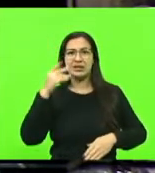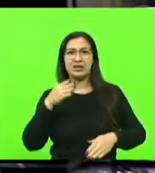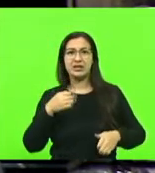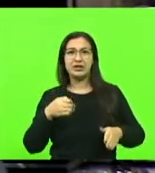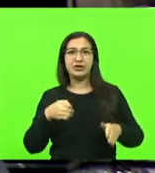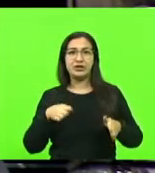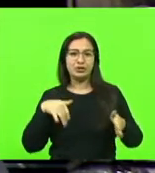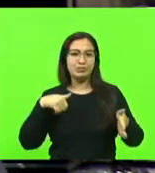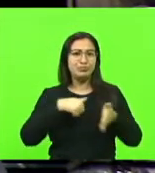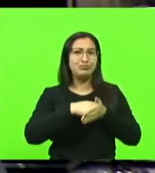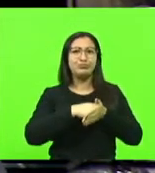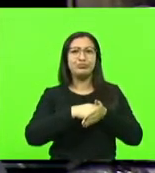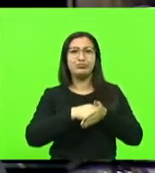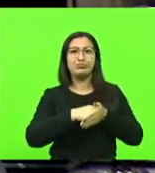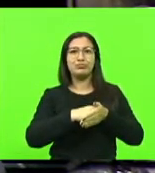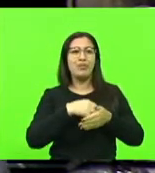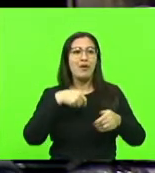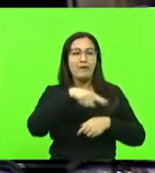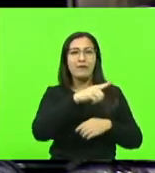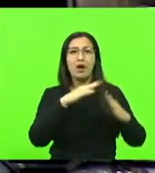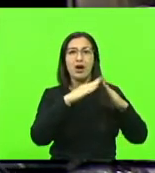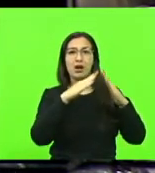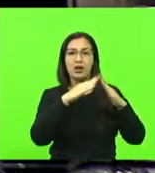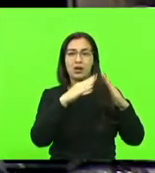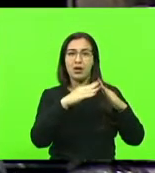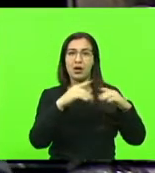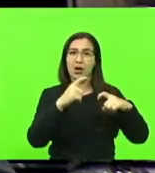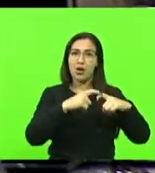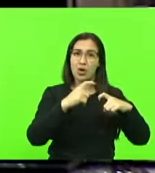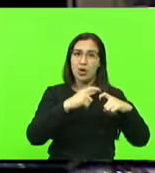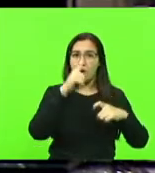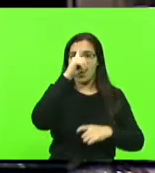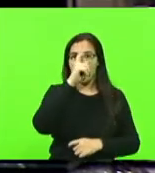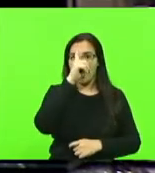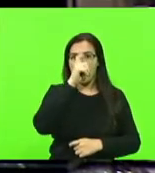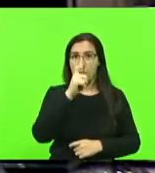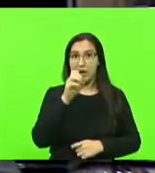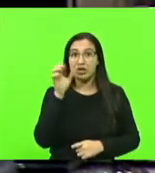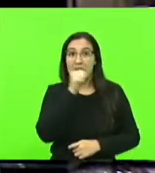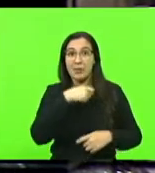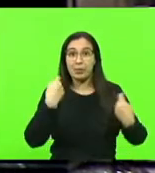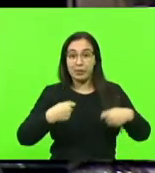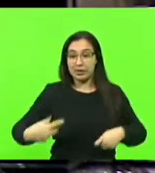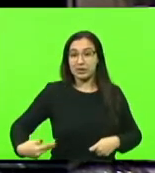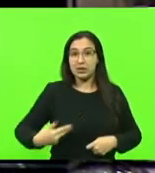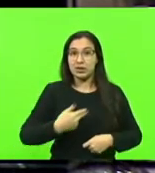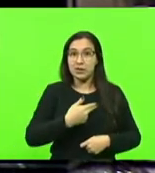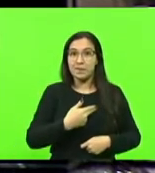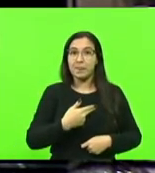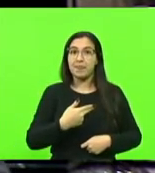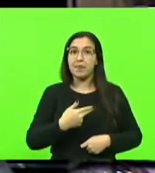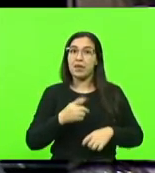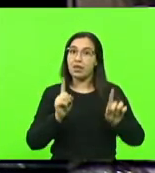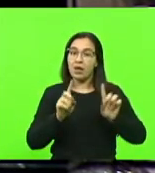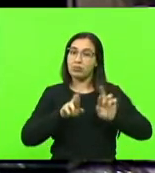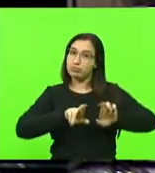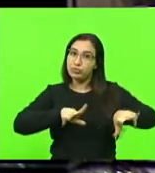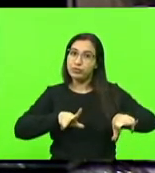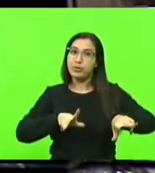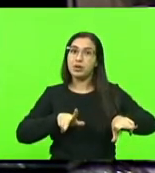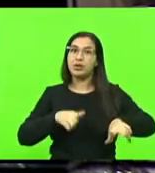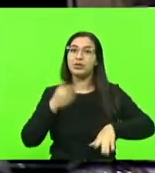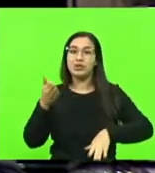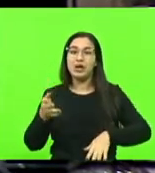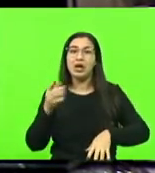não for operado, a cirurgia eletiva ela não traz o risco da morte. Então,